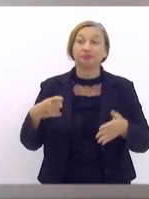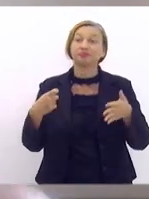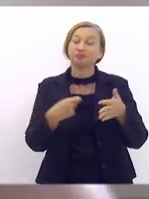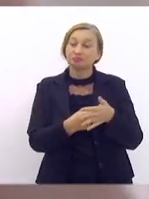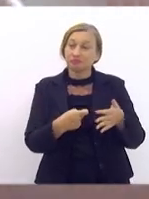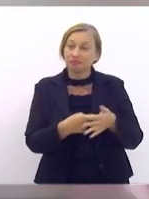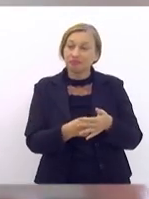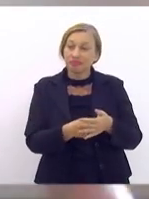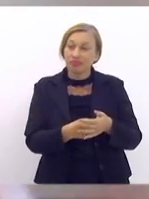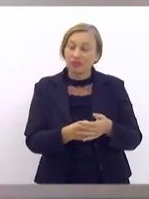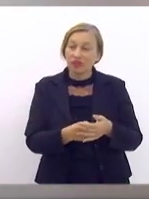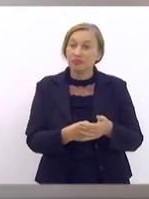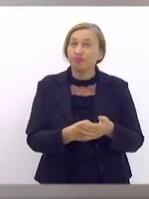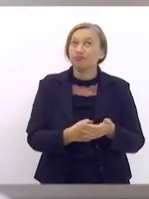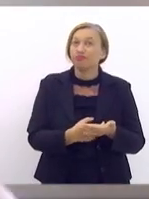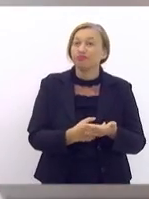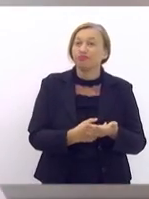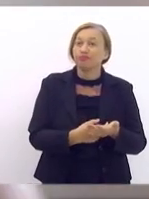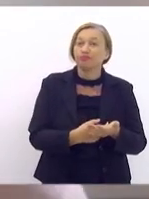chegam via